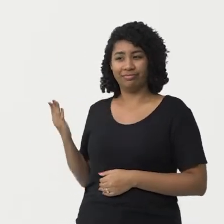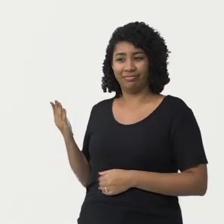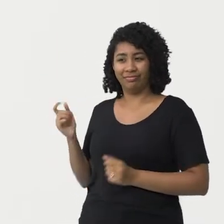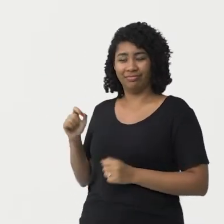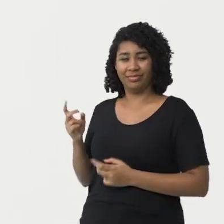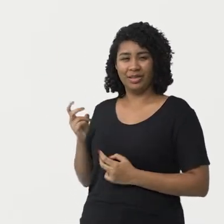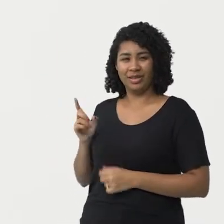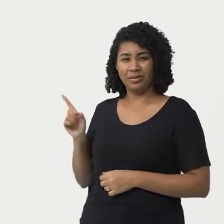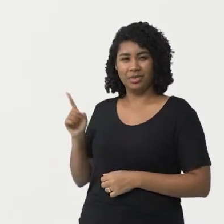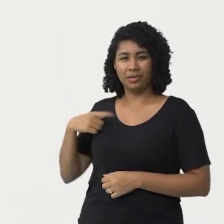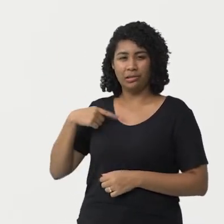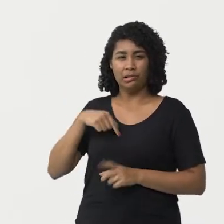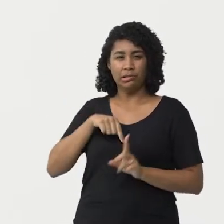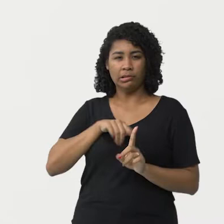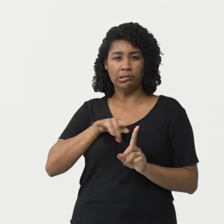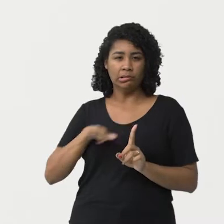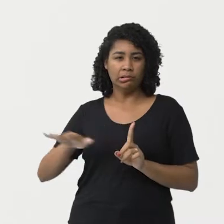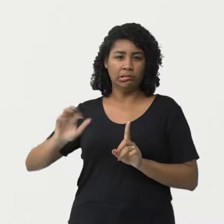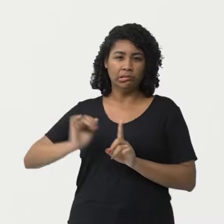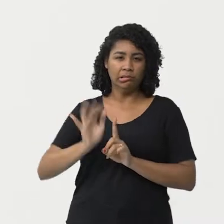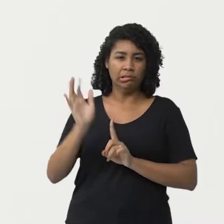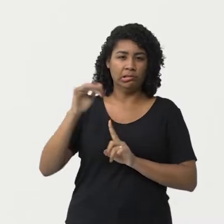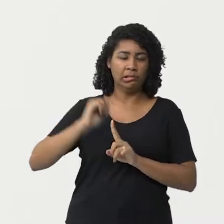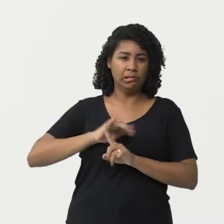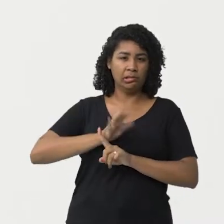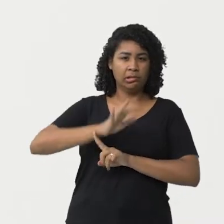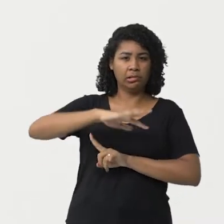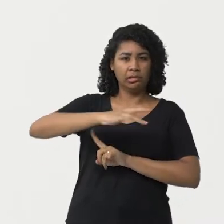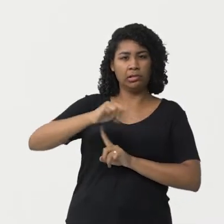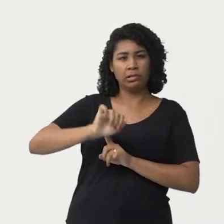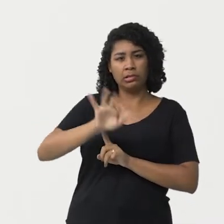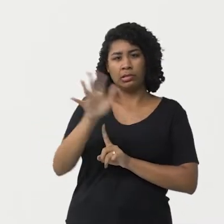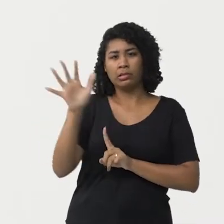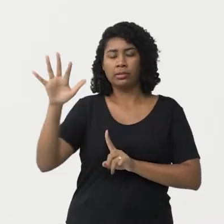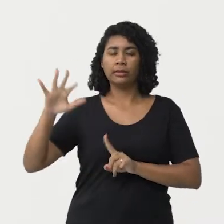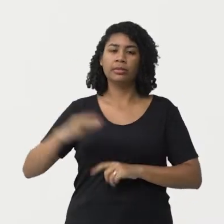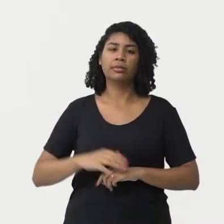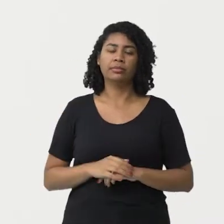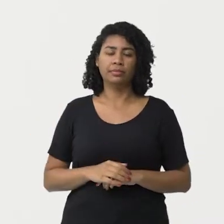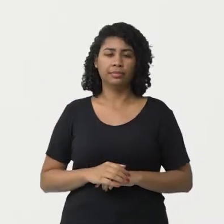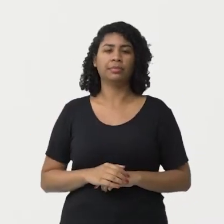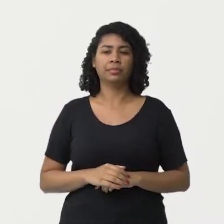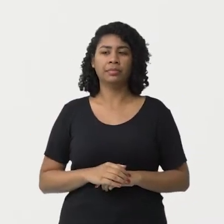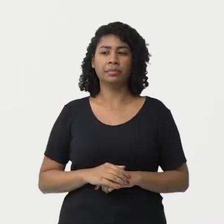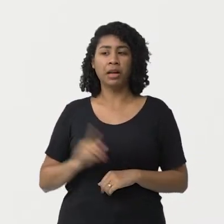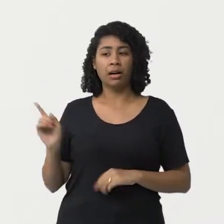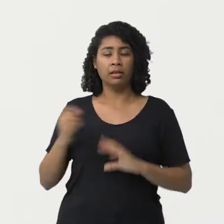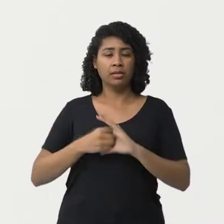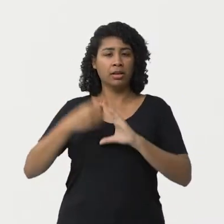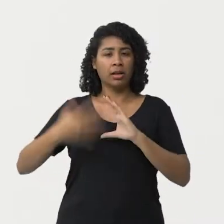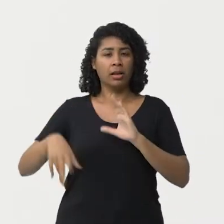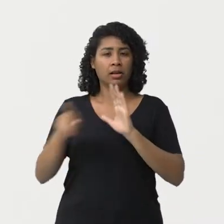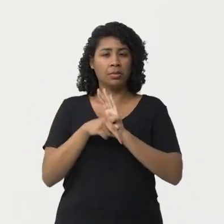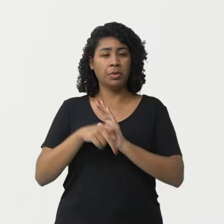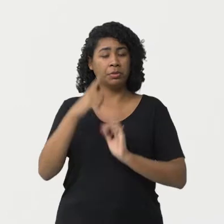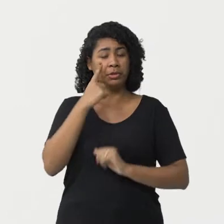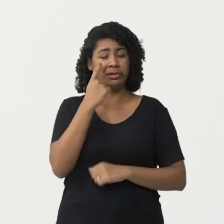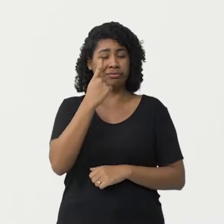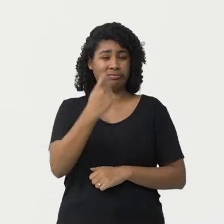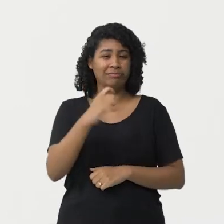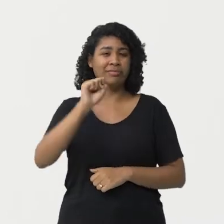com ramificações ou troncos que são irregulares e retorcidos. E essa característica vai ser bastante